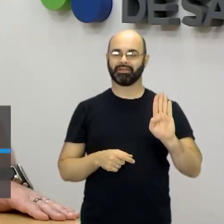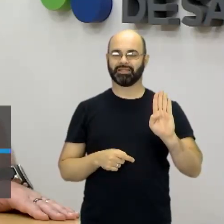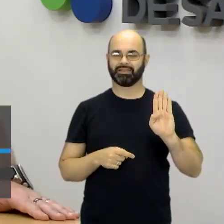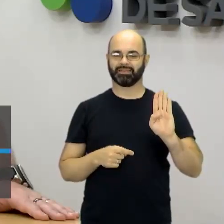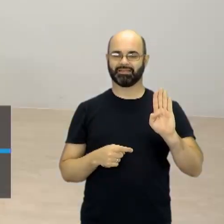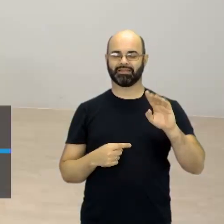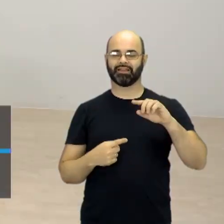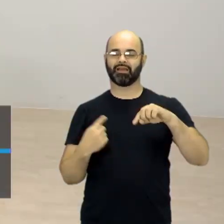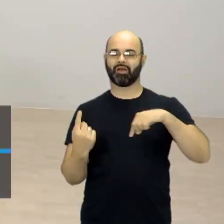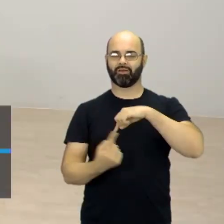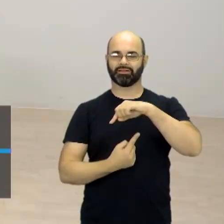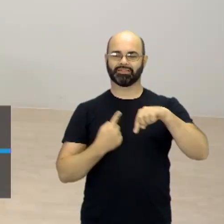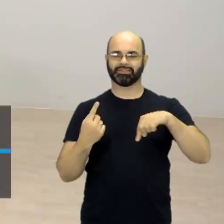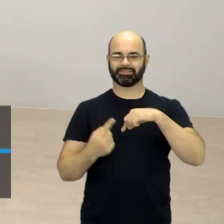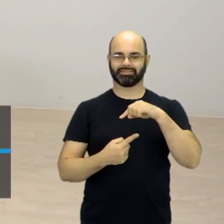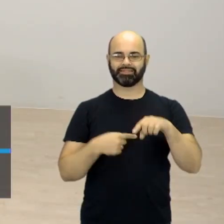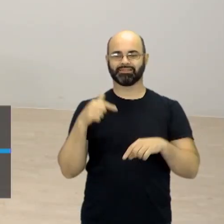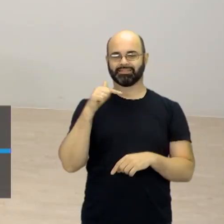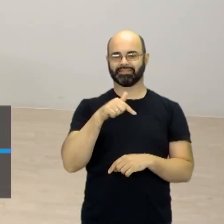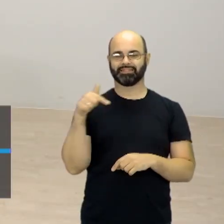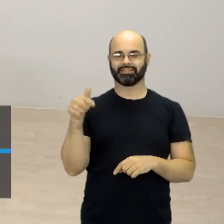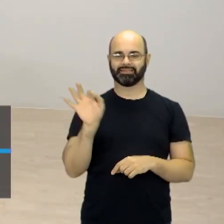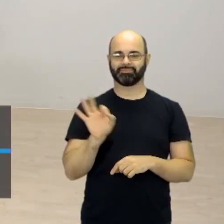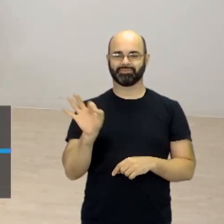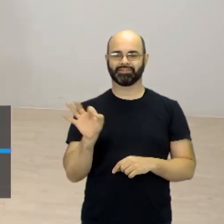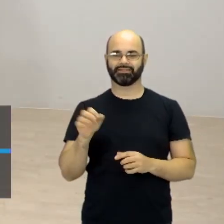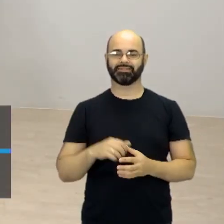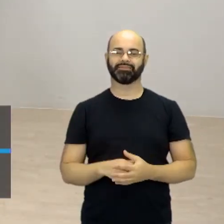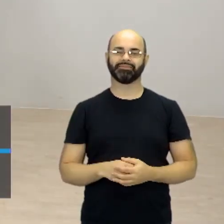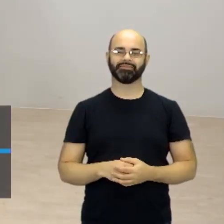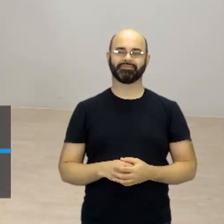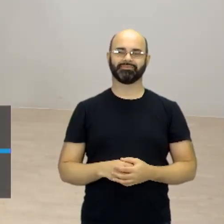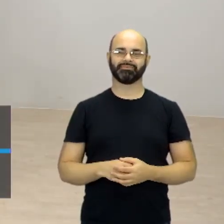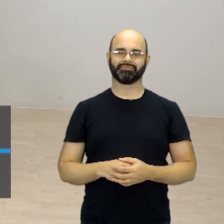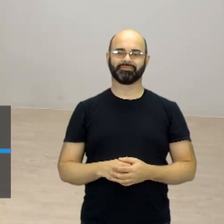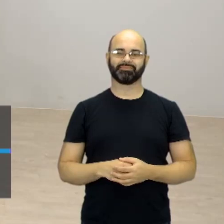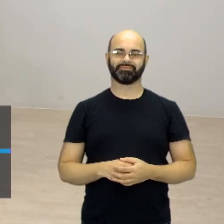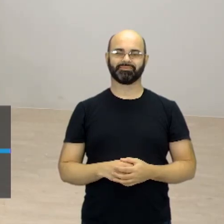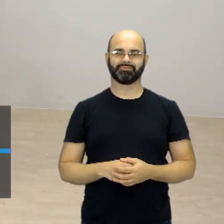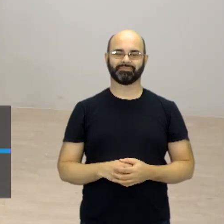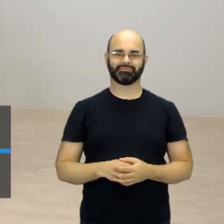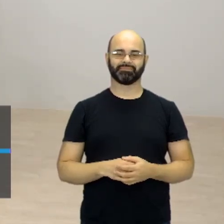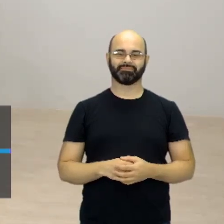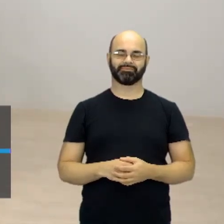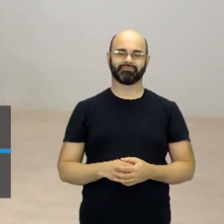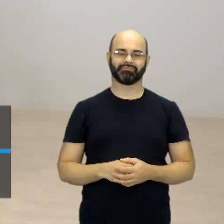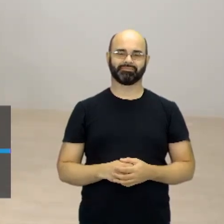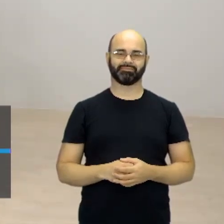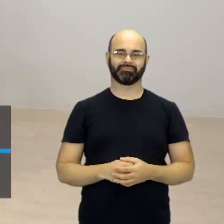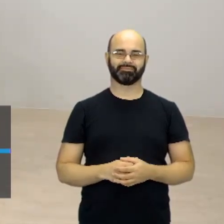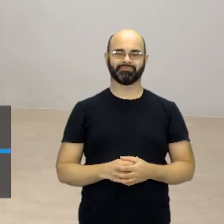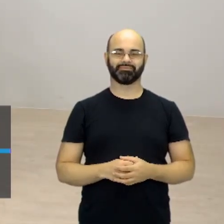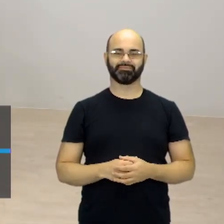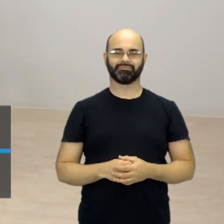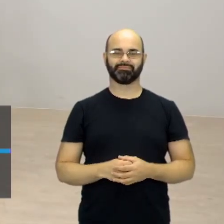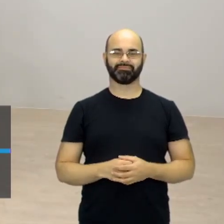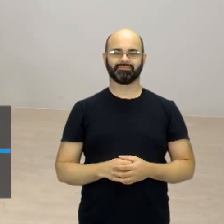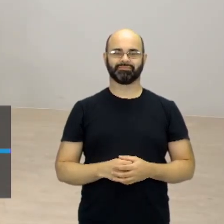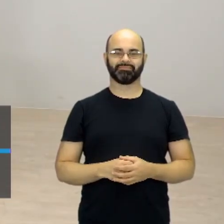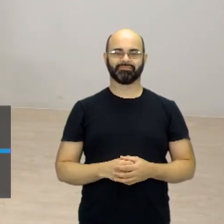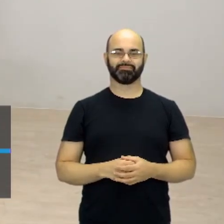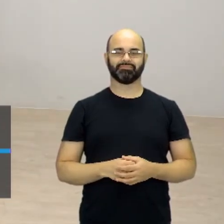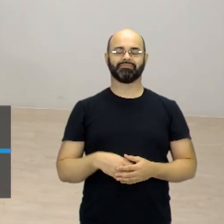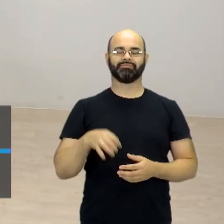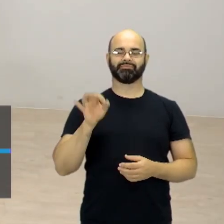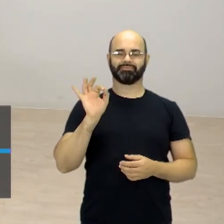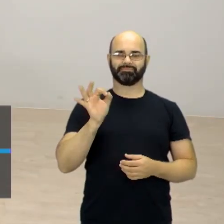cento 77 que os outros não deixa eu voltar aí né olha só O opa não precisa tanto